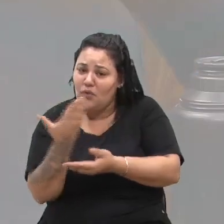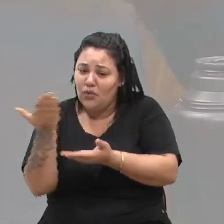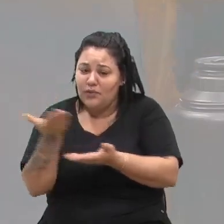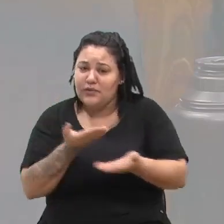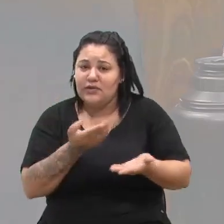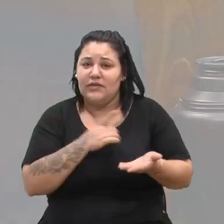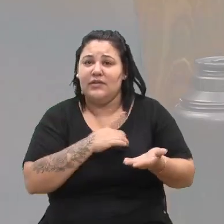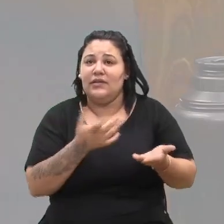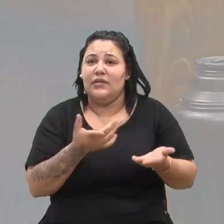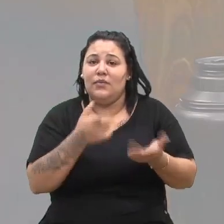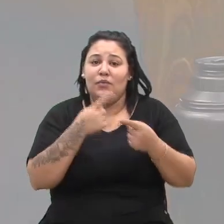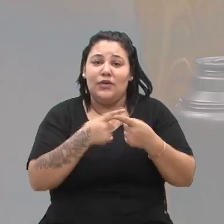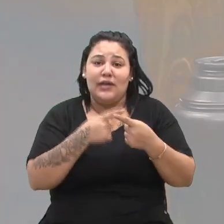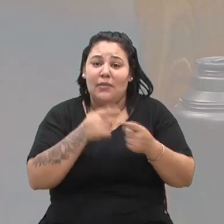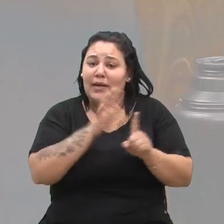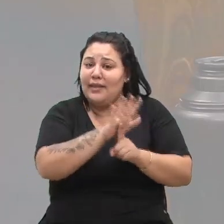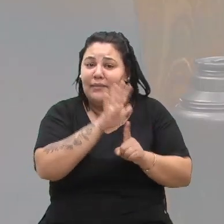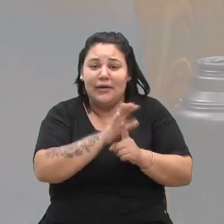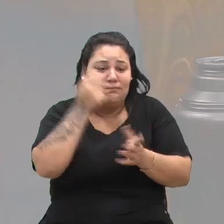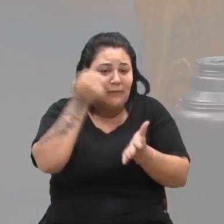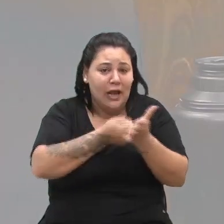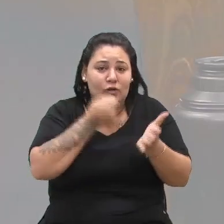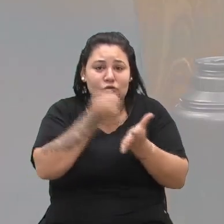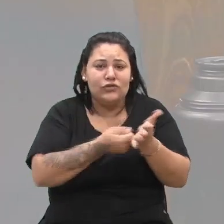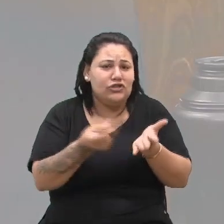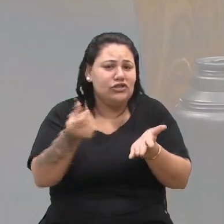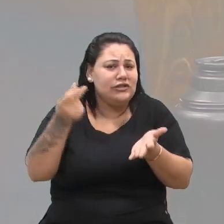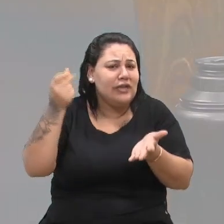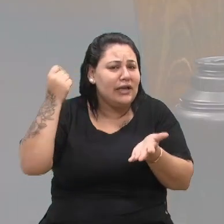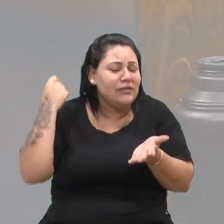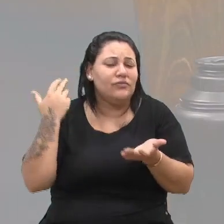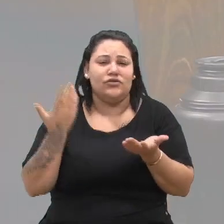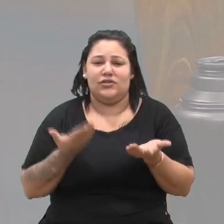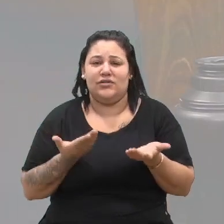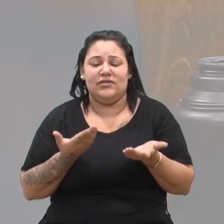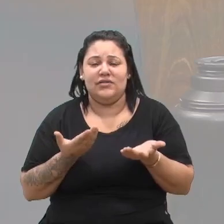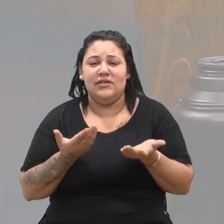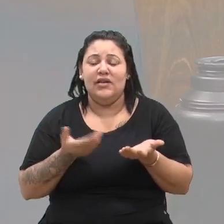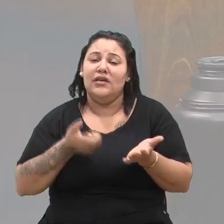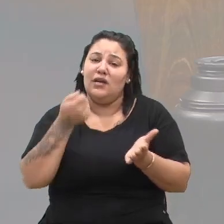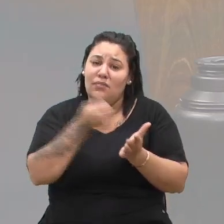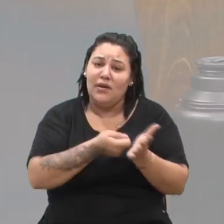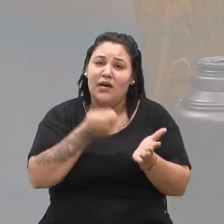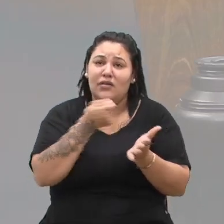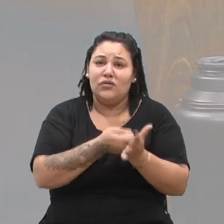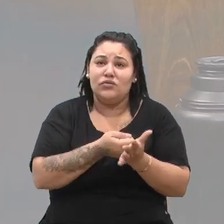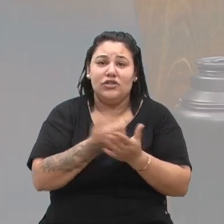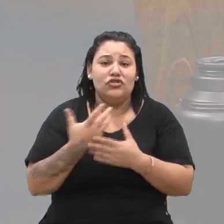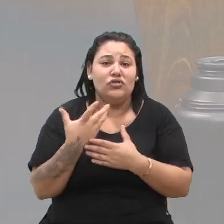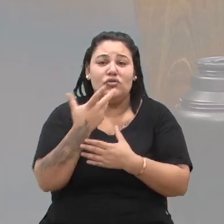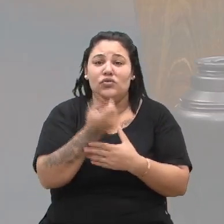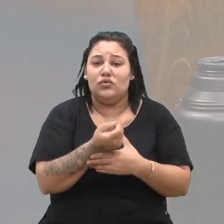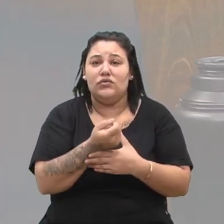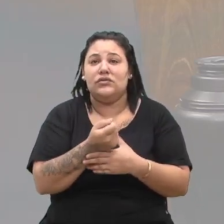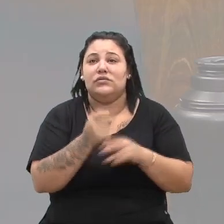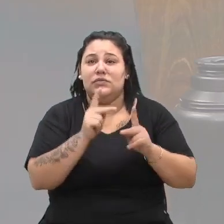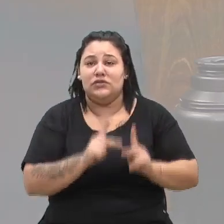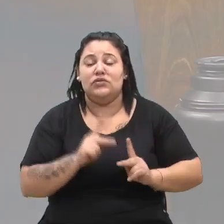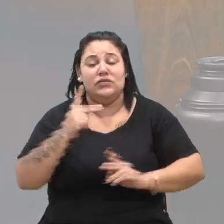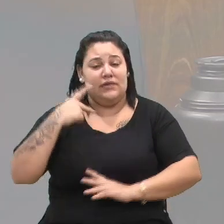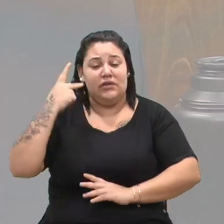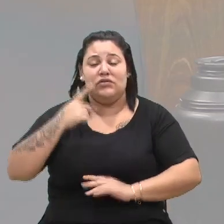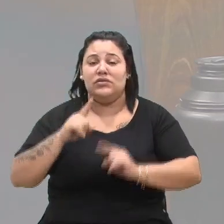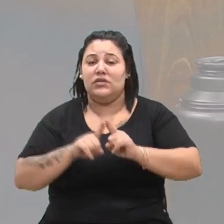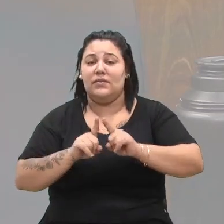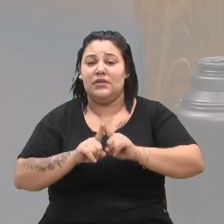demanda, de uma luta histórica da nossa cidade. E é uma luta de todos e de todas nós. Eu lembro que quando foi